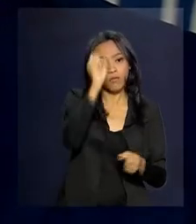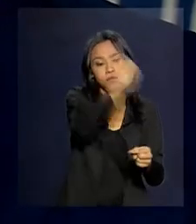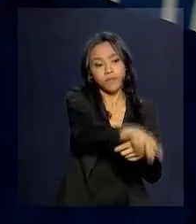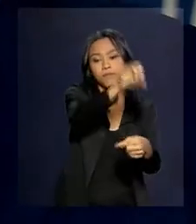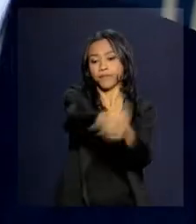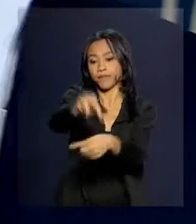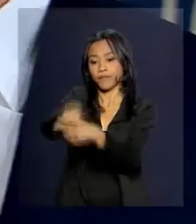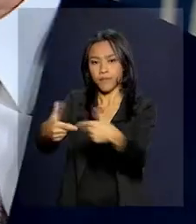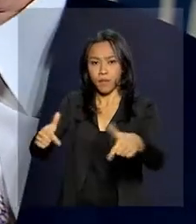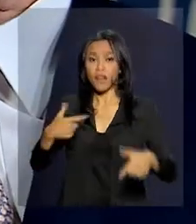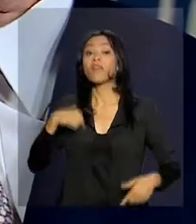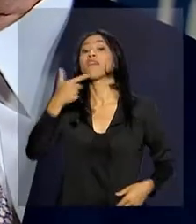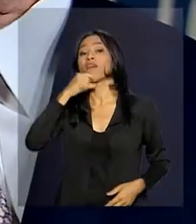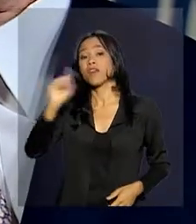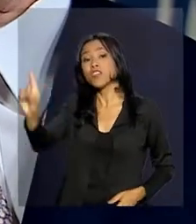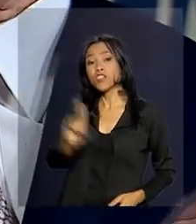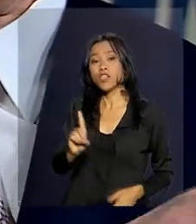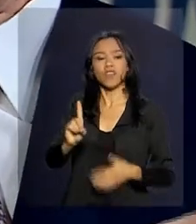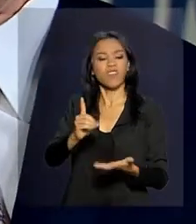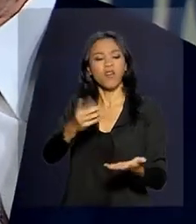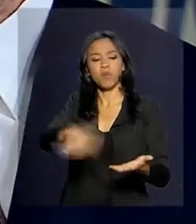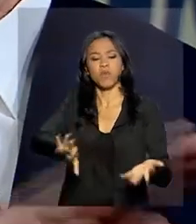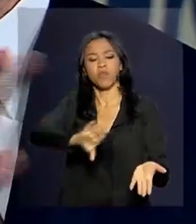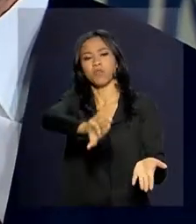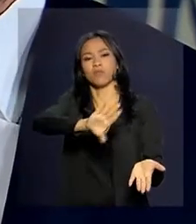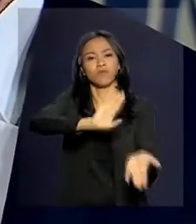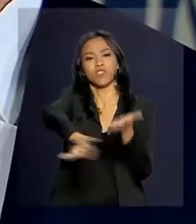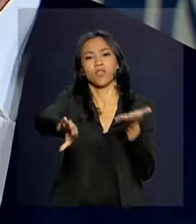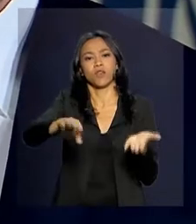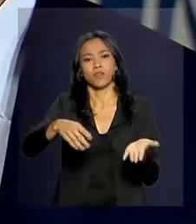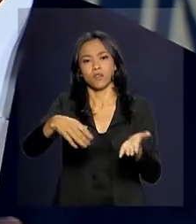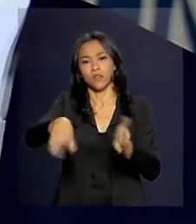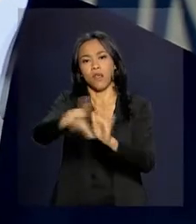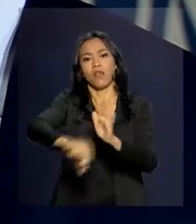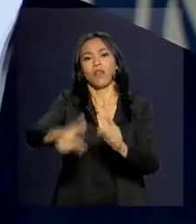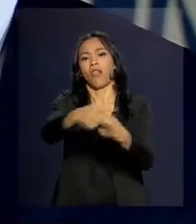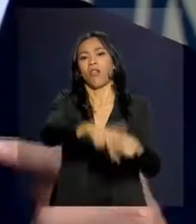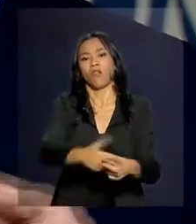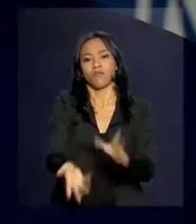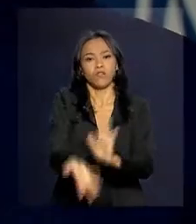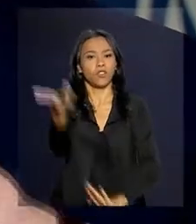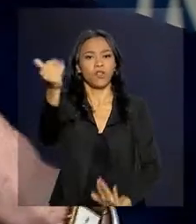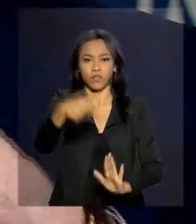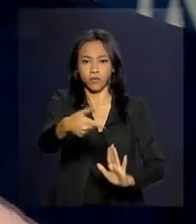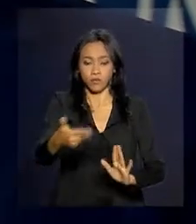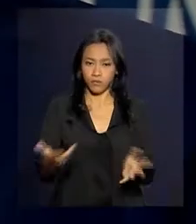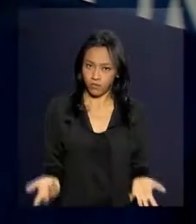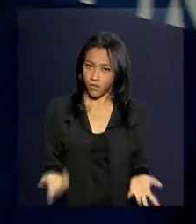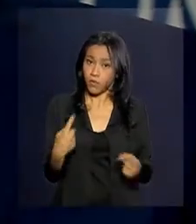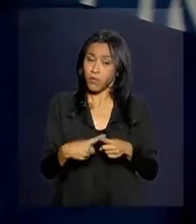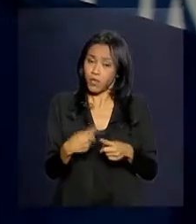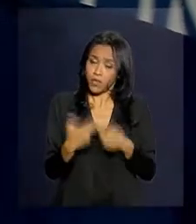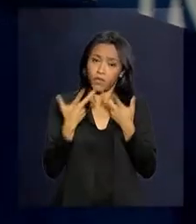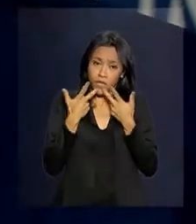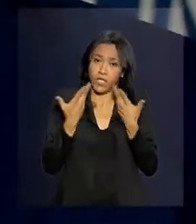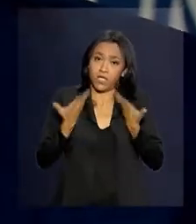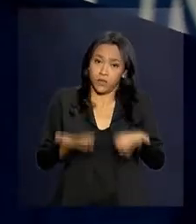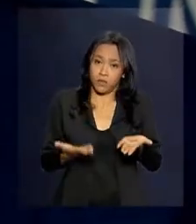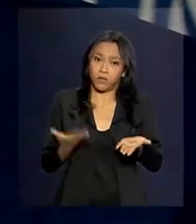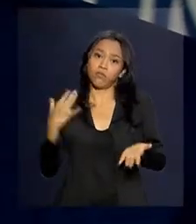trabalho eu quero ver quem é que vai chegar e dizer não queremos a modernização é trabalhista porque é que eu dei esta mensagem